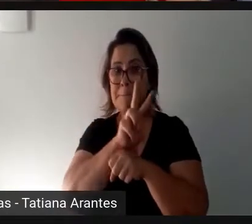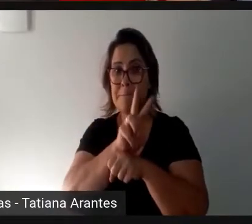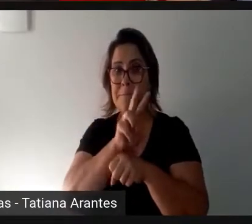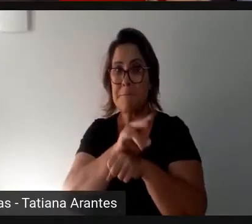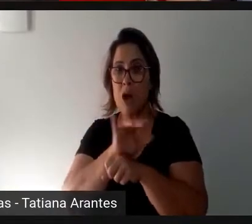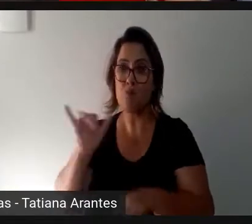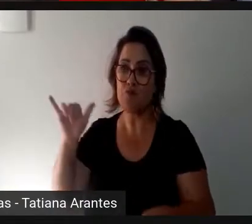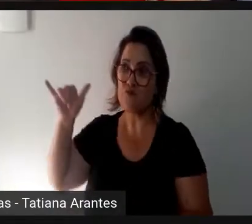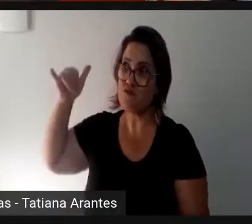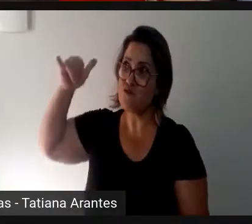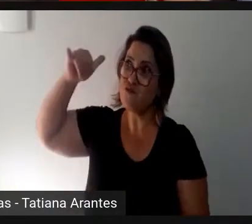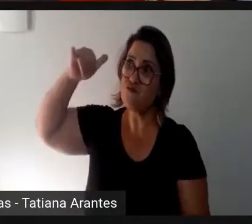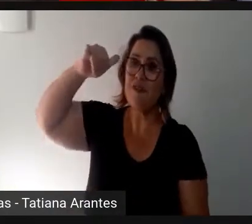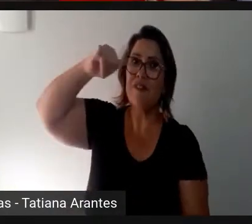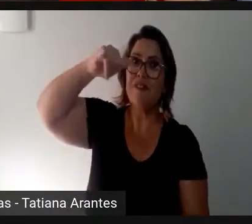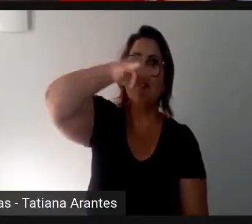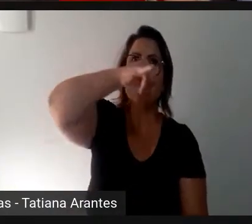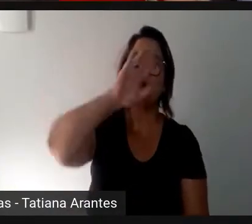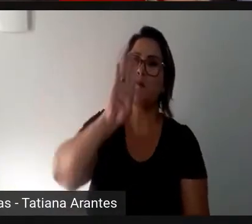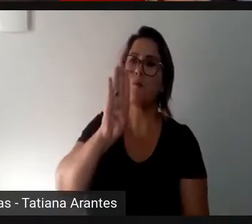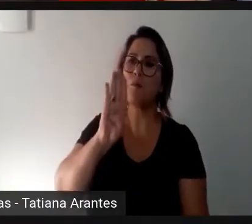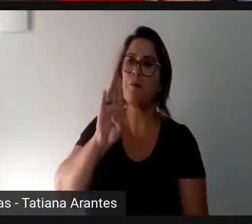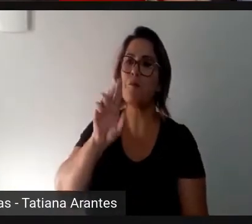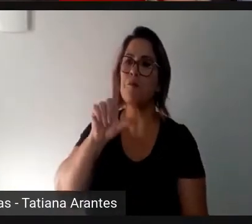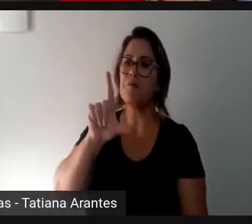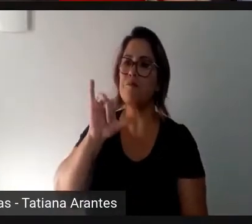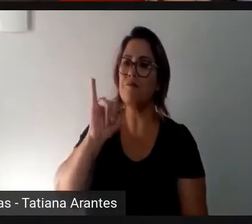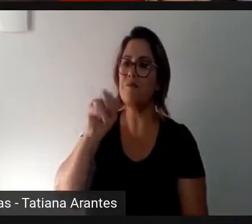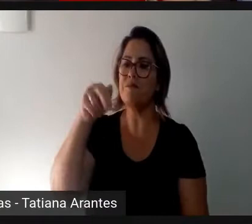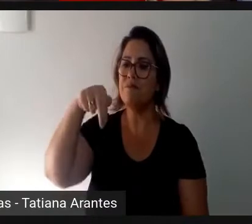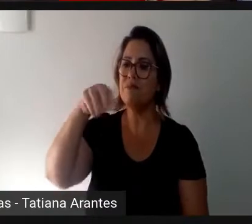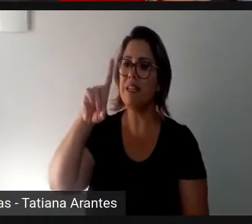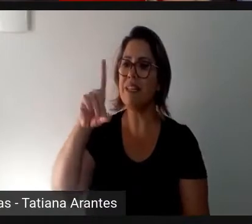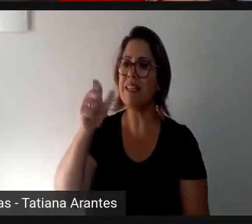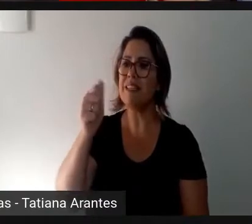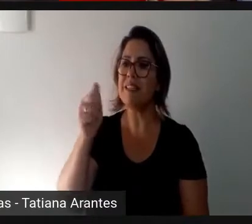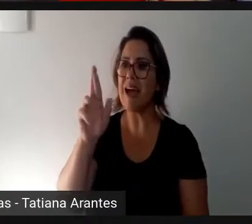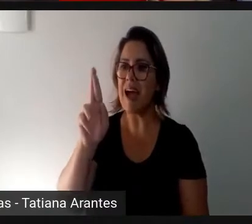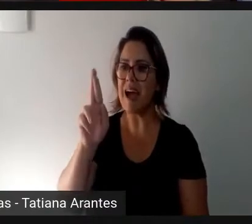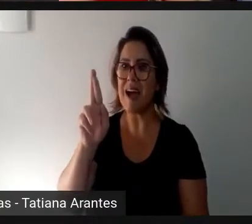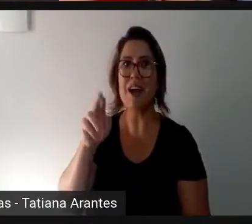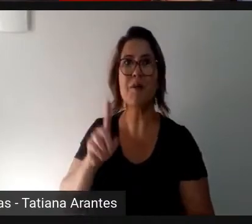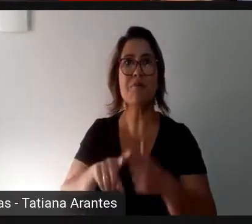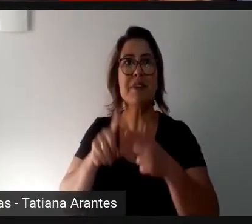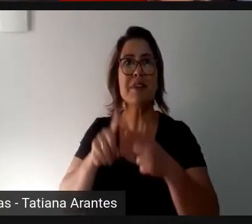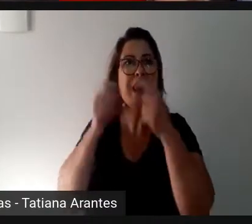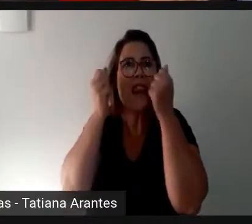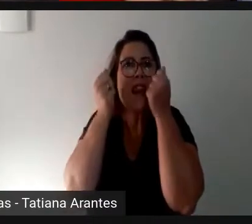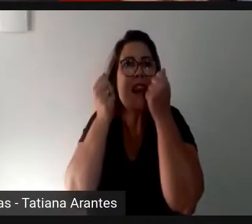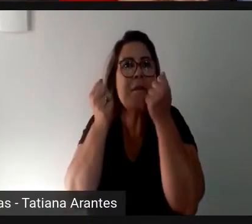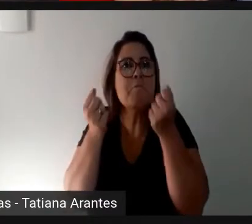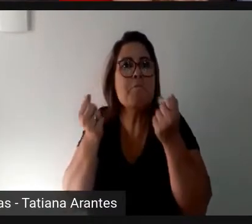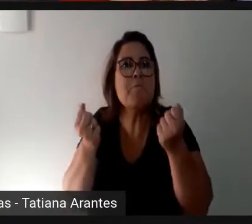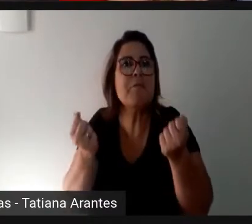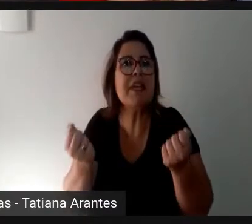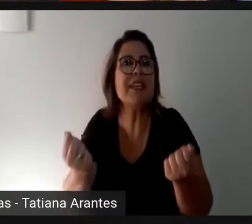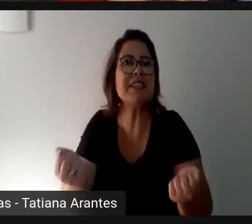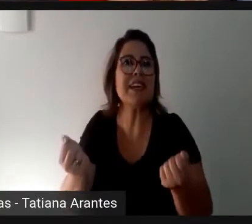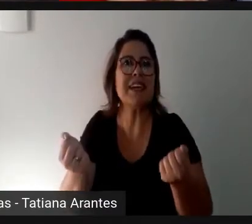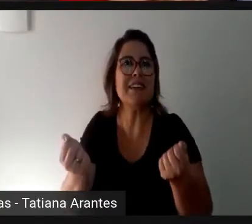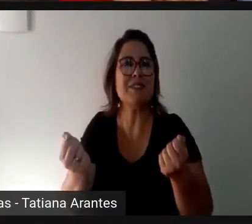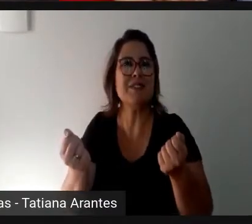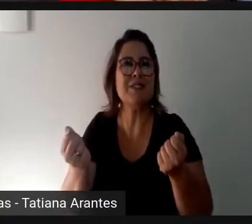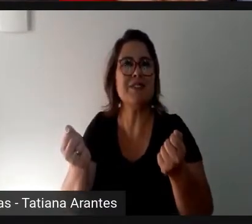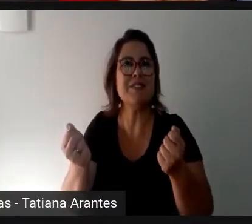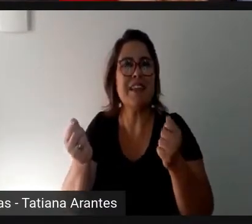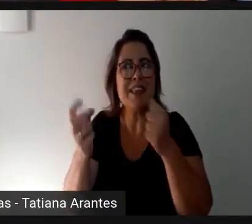todo, das duas, ou ele não voa, ou voa muito pouco, porque a autonomia dele vai ser pouca, porque ele é pesado. Você tem que